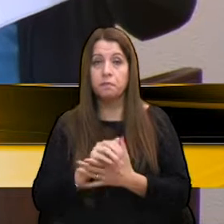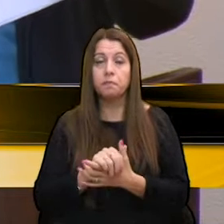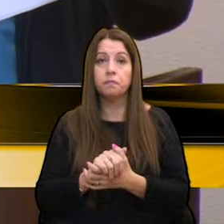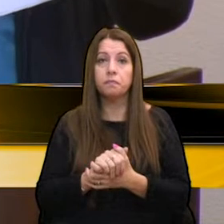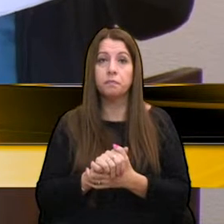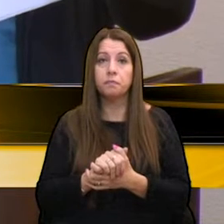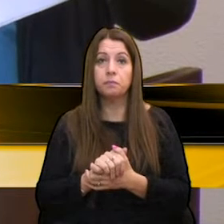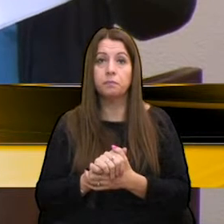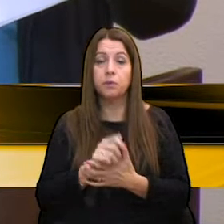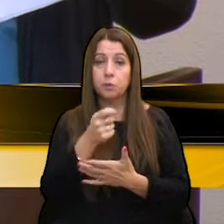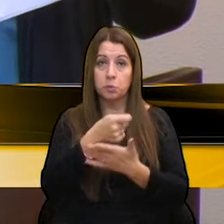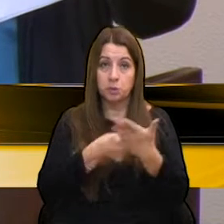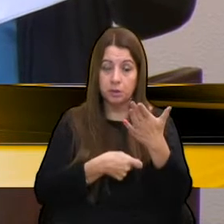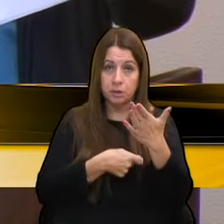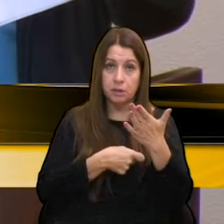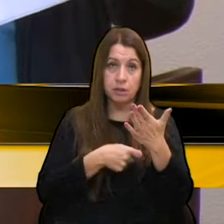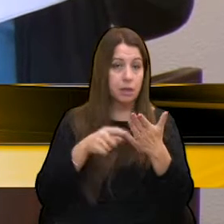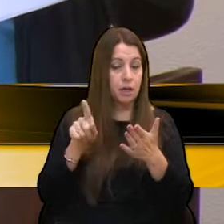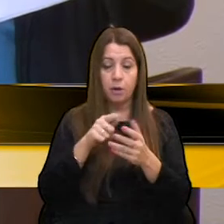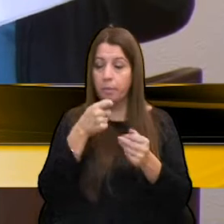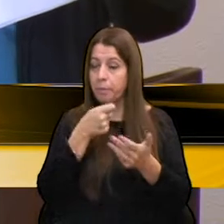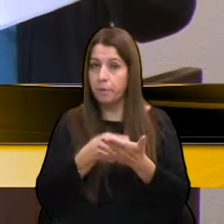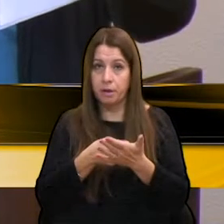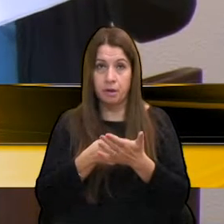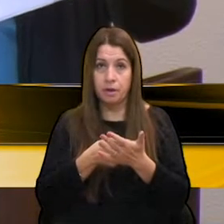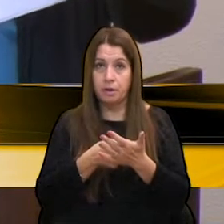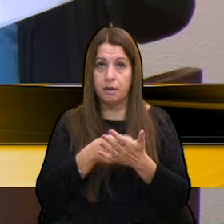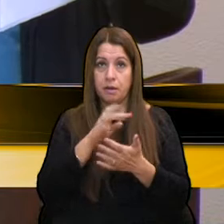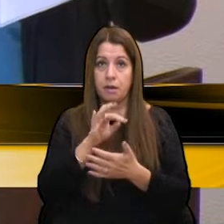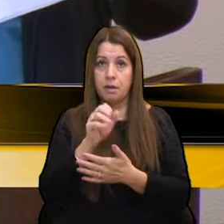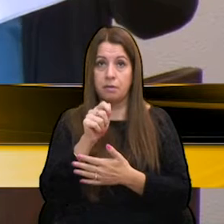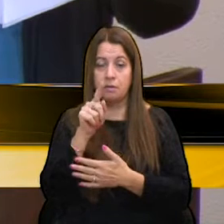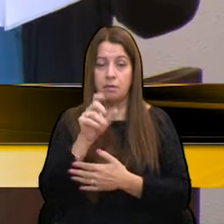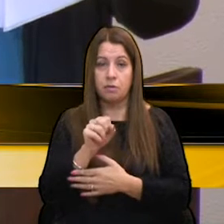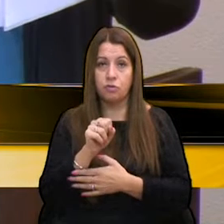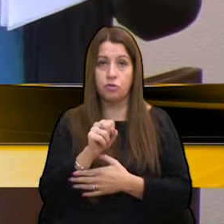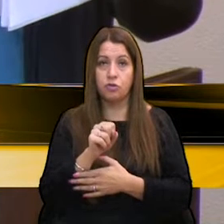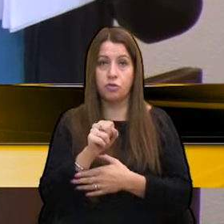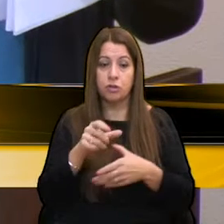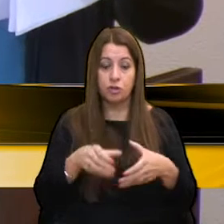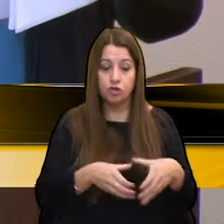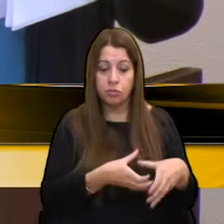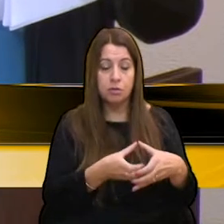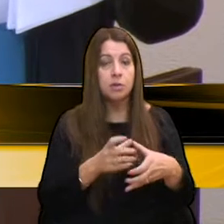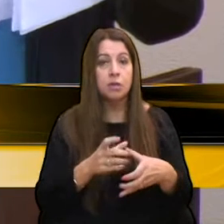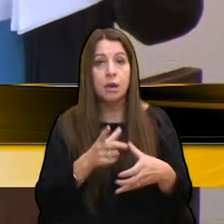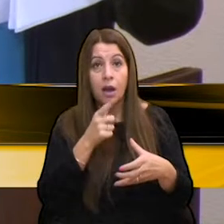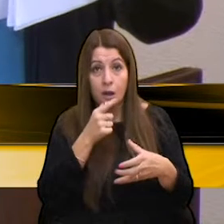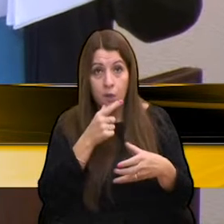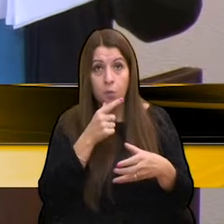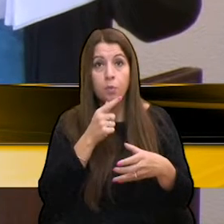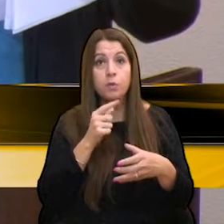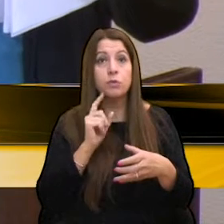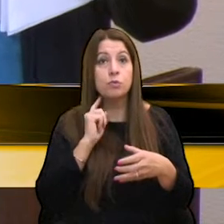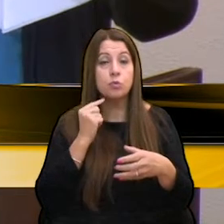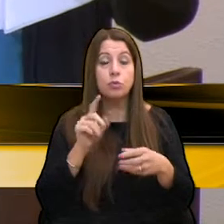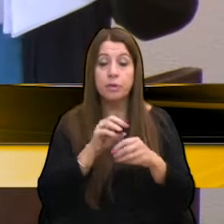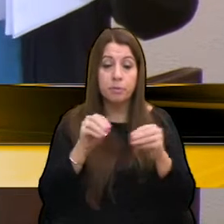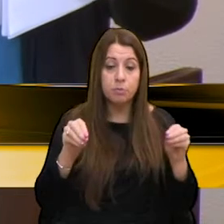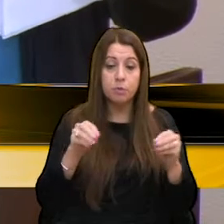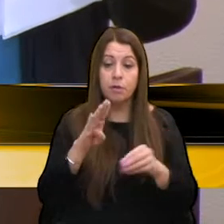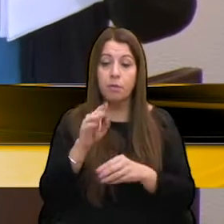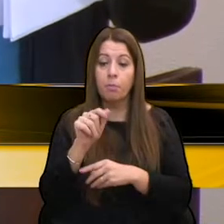SAMAI, autorizado a isentar do pagamento das taxas de água e esgoto, inclusive as incidentes sobre os terrenos